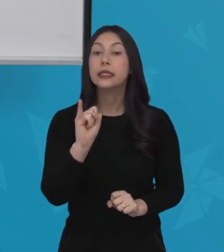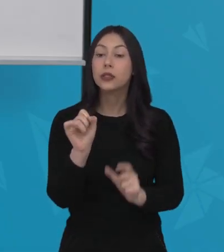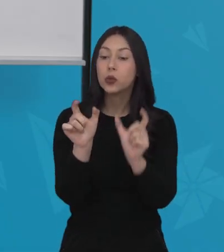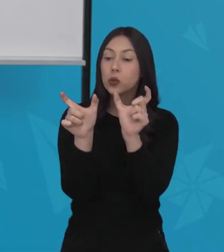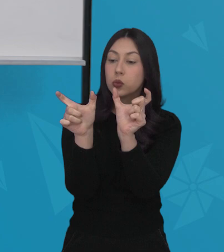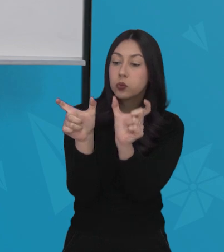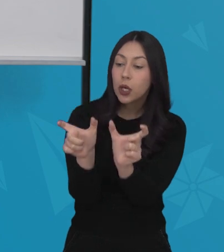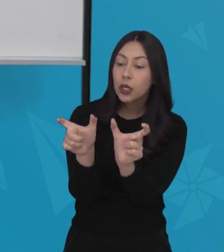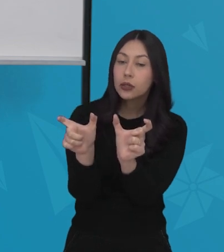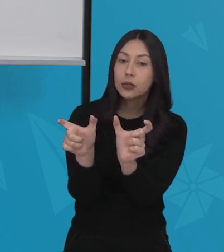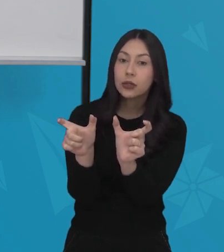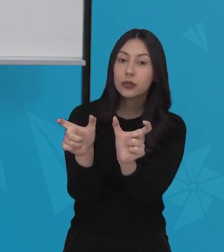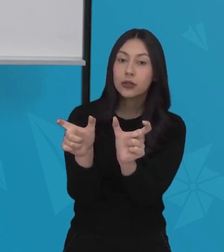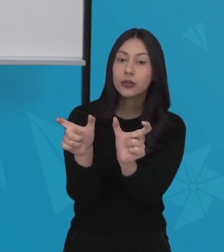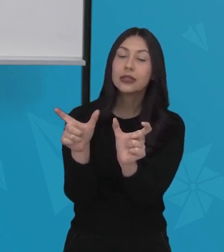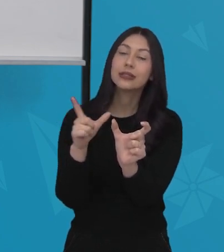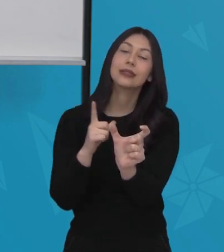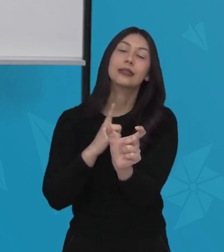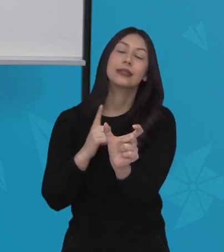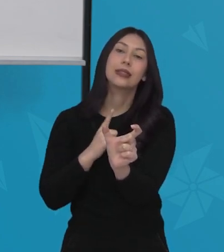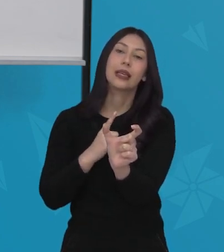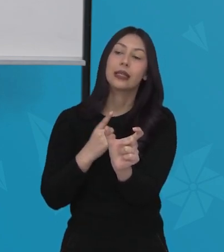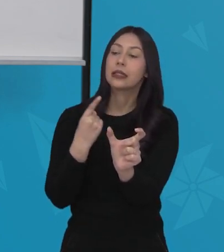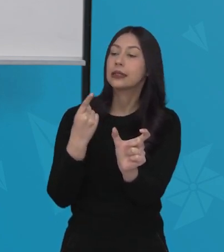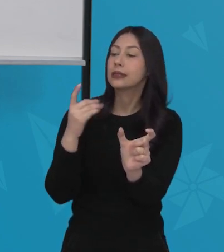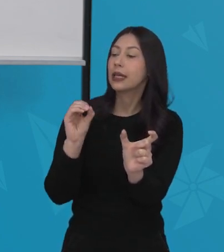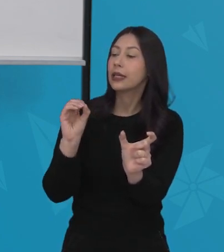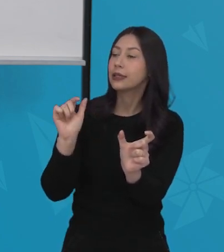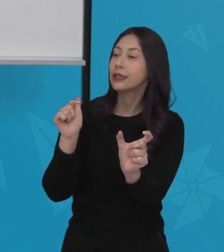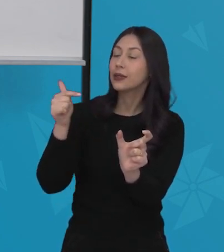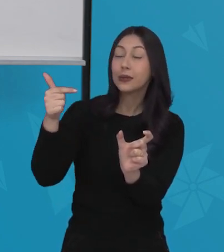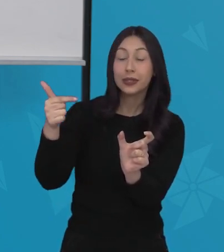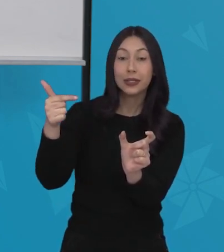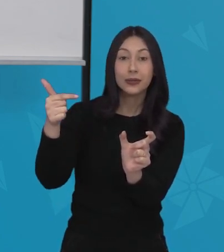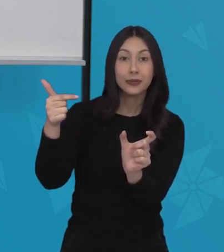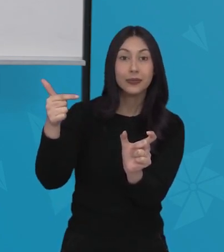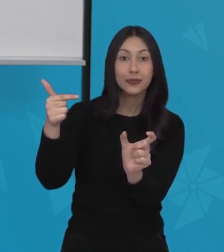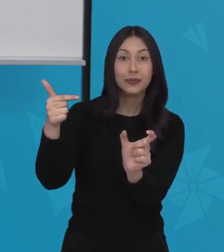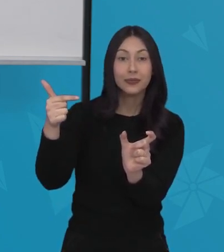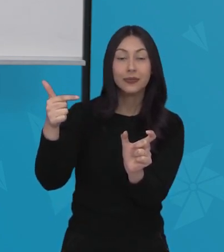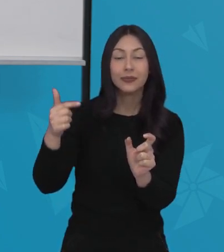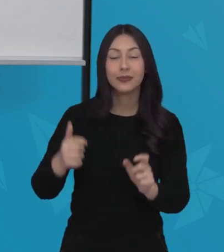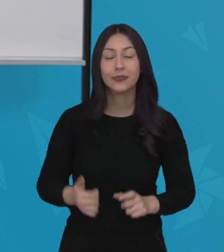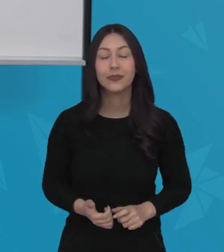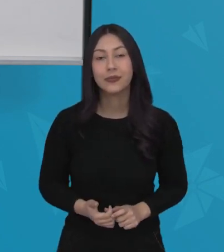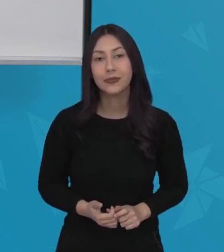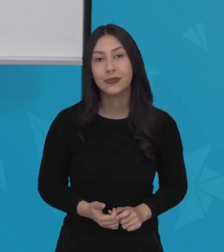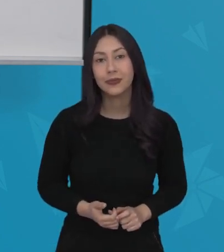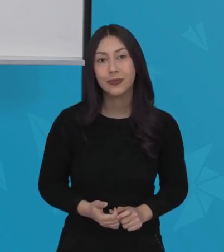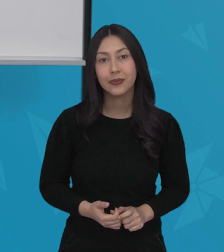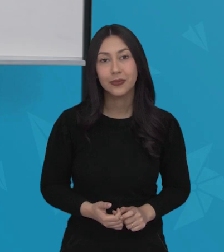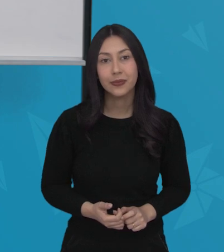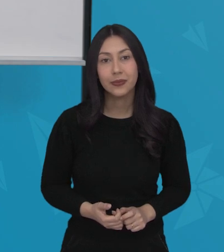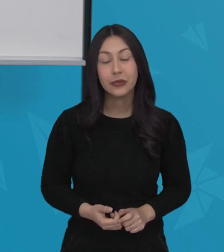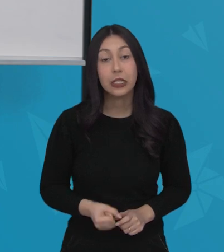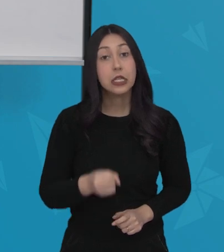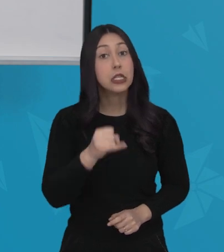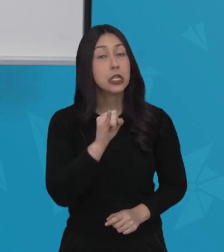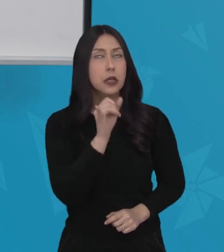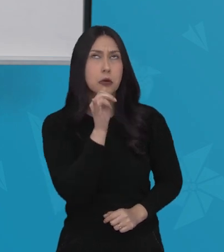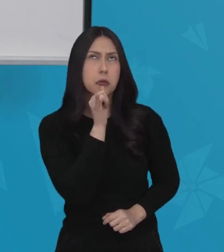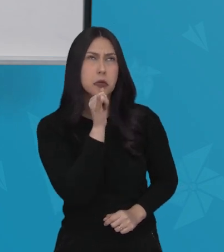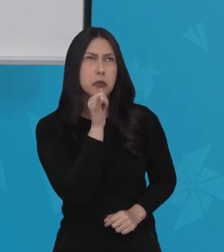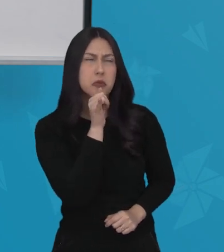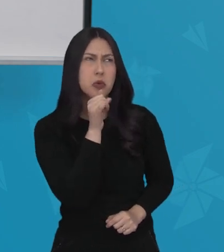duas vezes, eu tenho uma potência de base 10 e expoente 2. Se eu tiver,